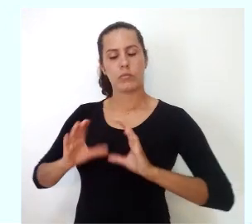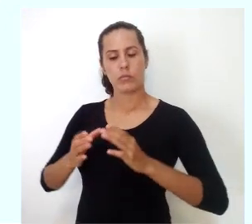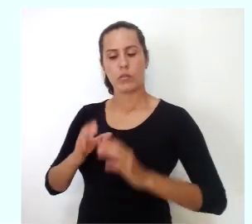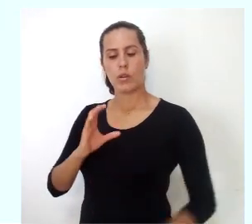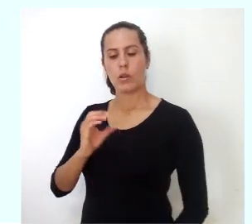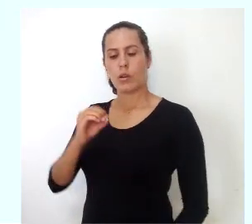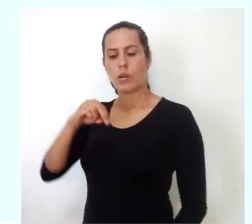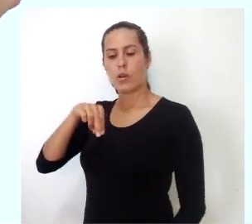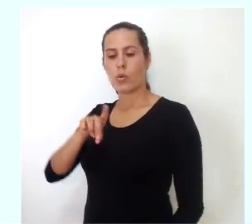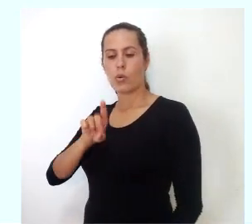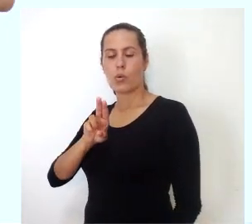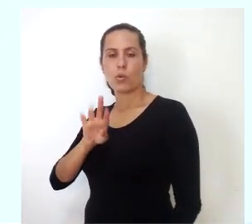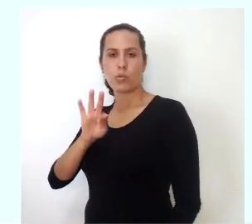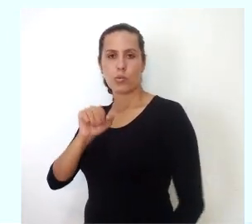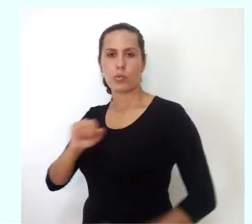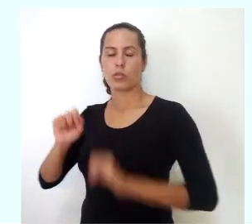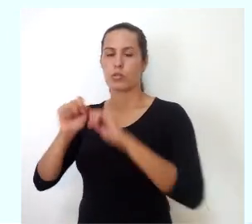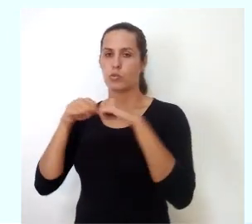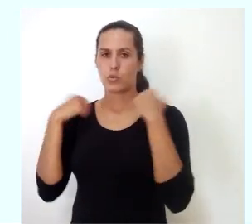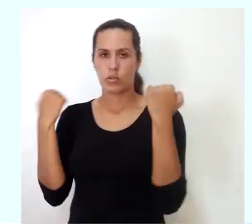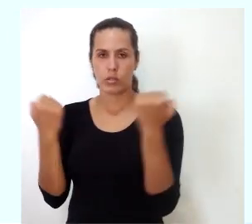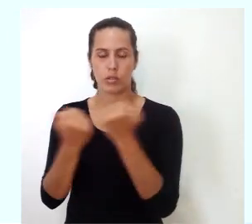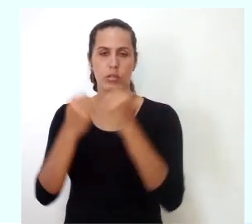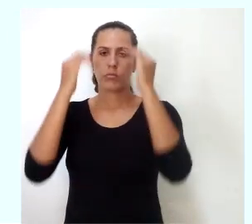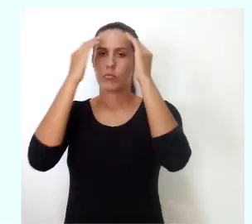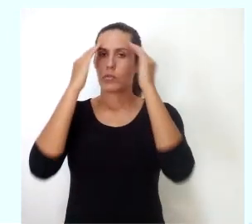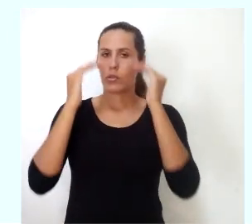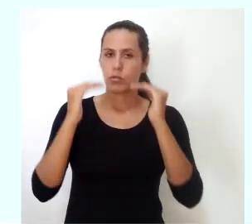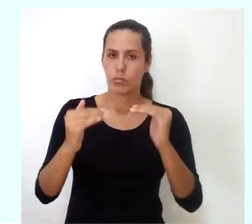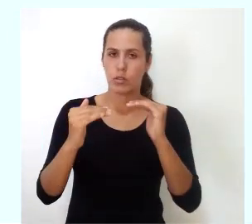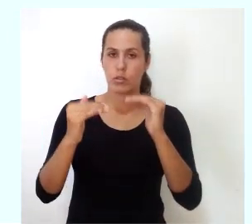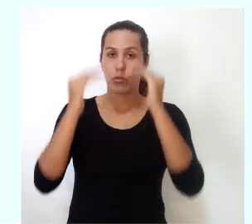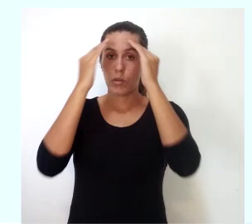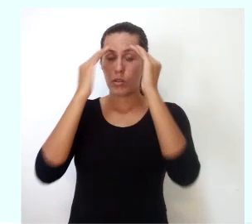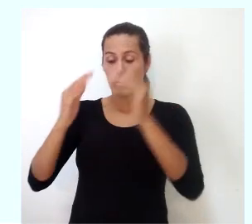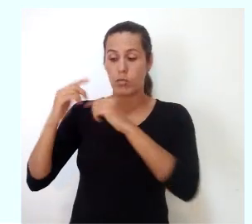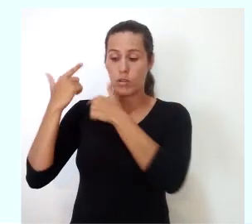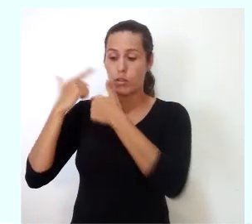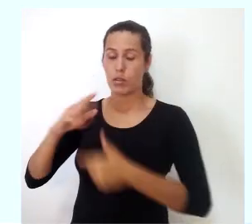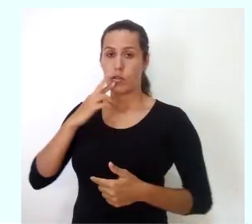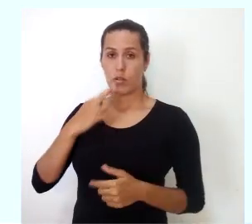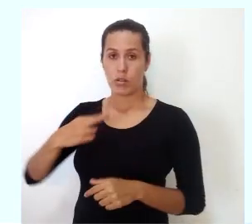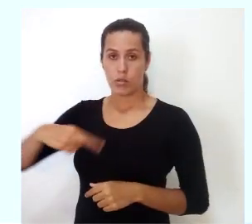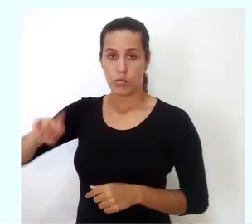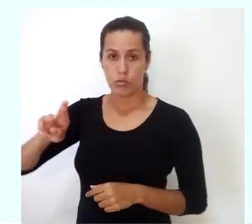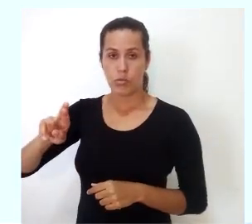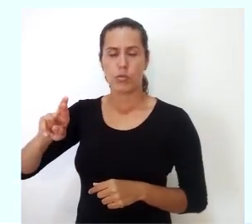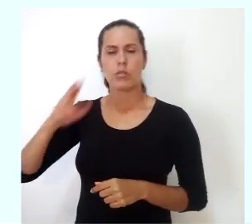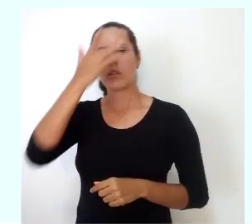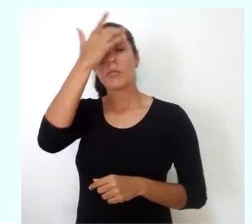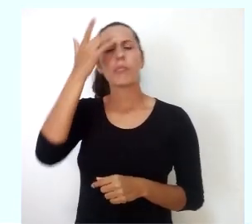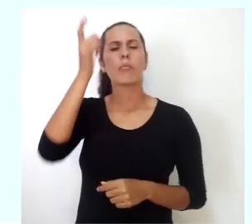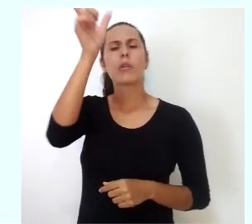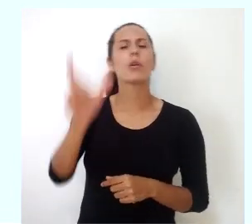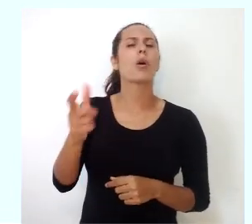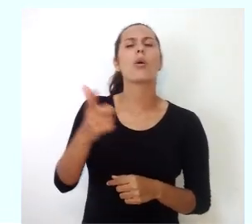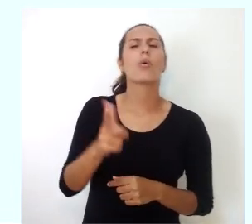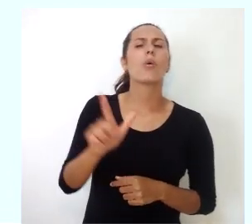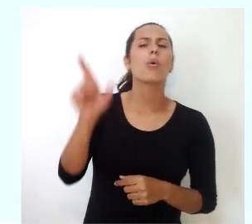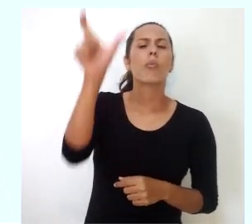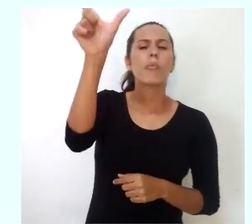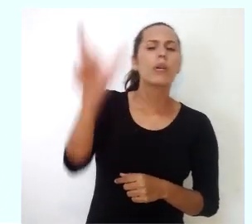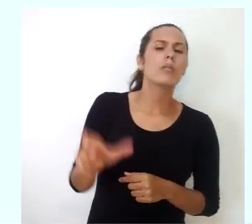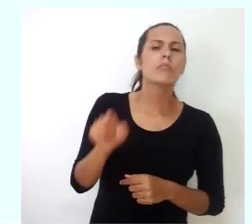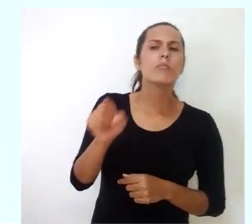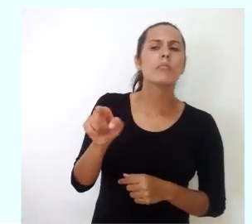valores, condutas, sociedade, respeito à tradição religiosa. O